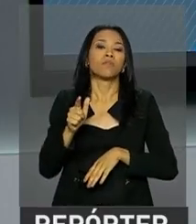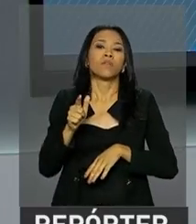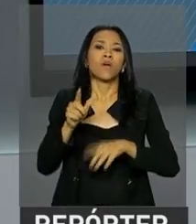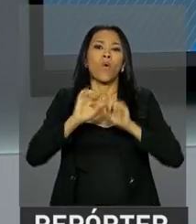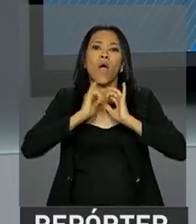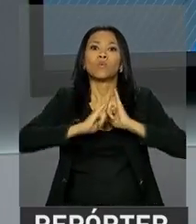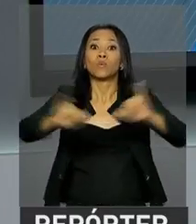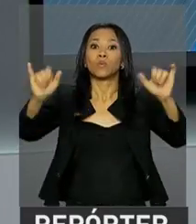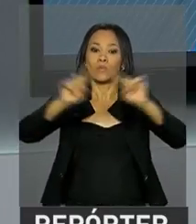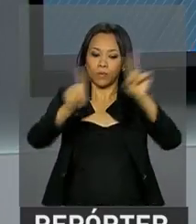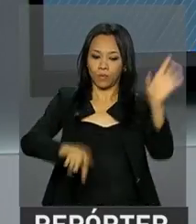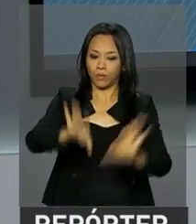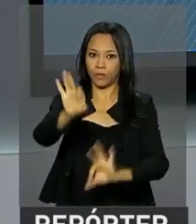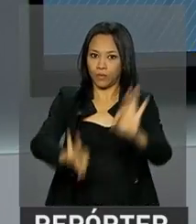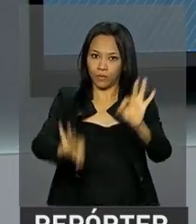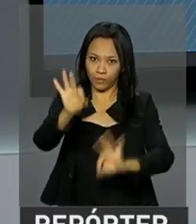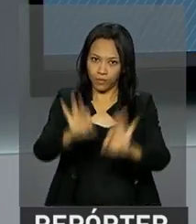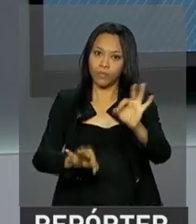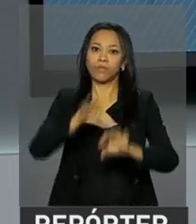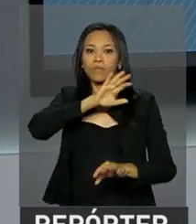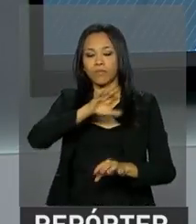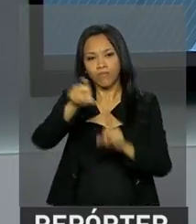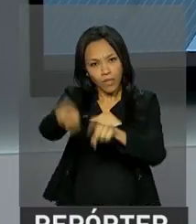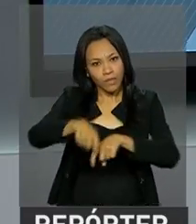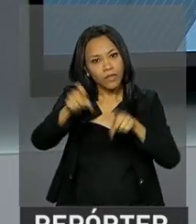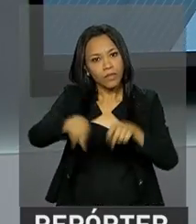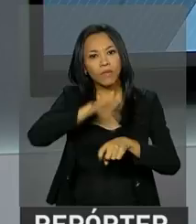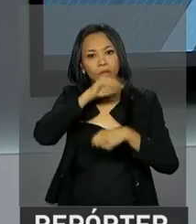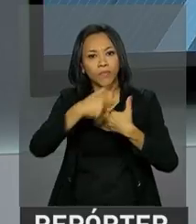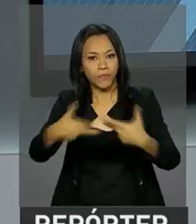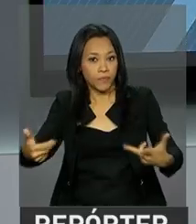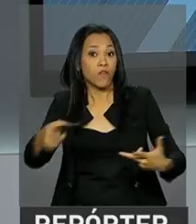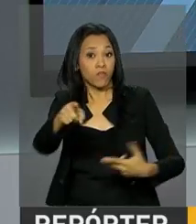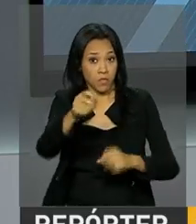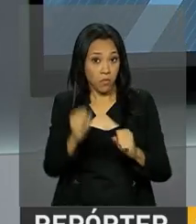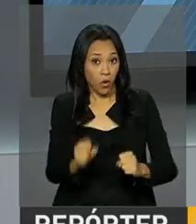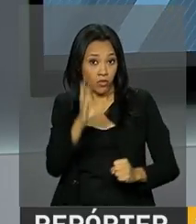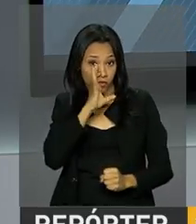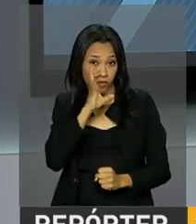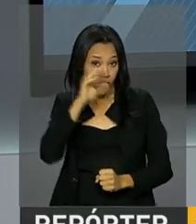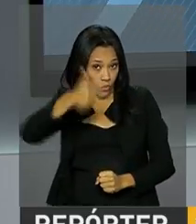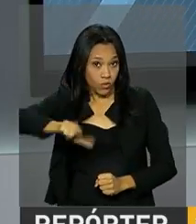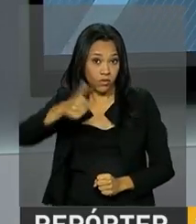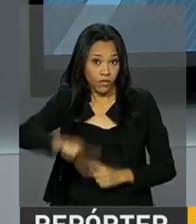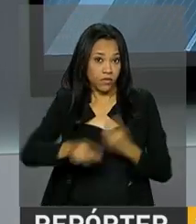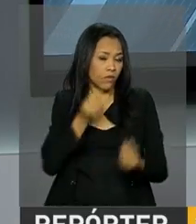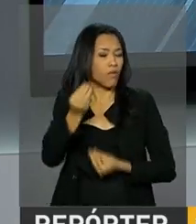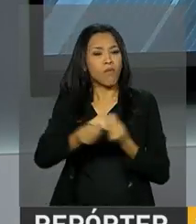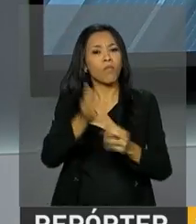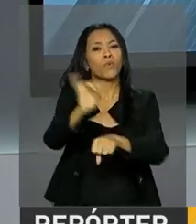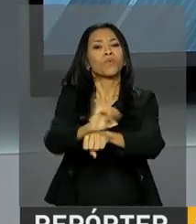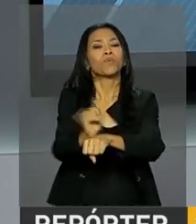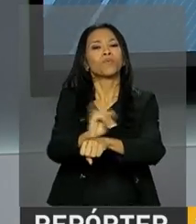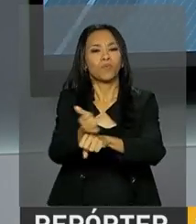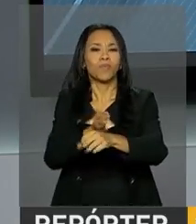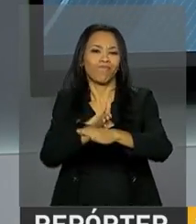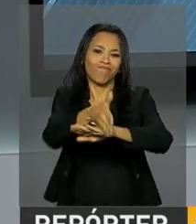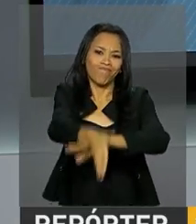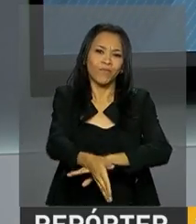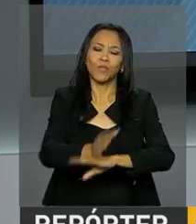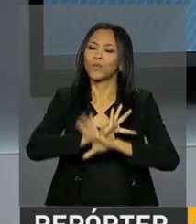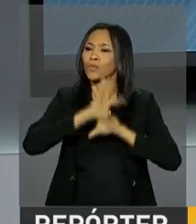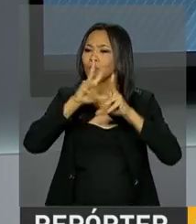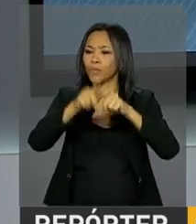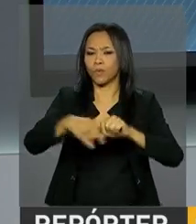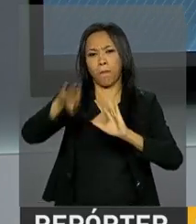Plano Agrícola e Pecuário direto do Palácio do Planalto. Você pode rever as nossas reportagens no YouTube. Toda a